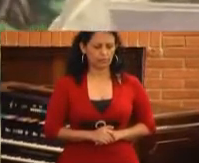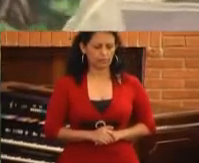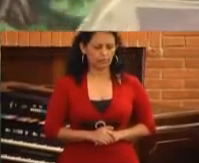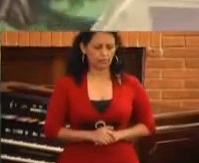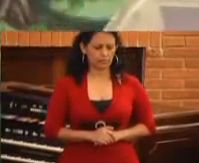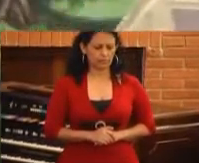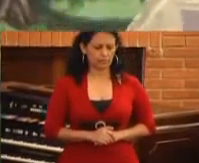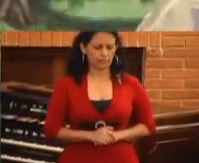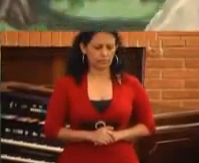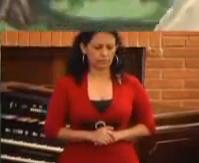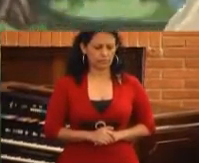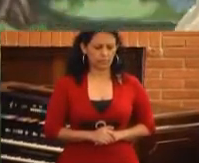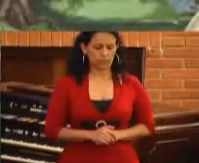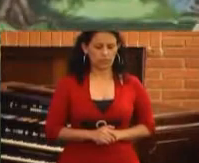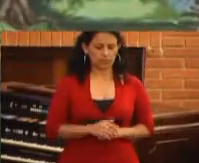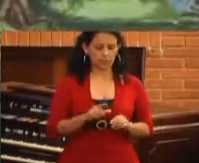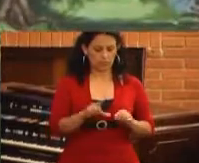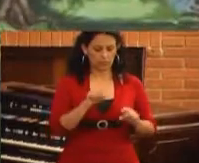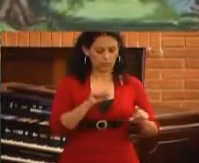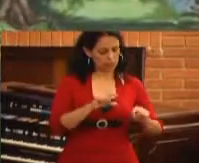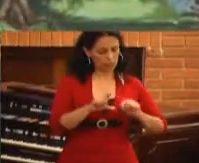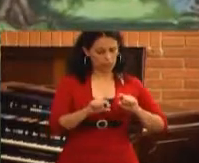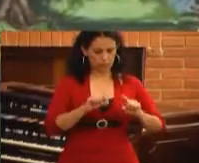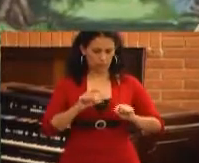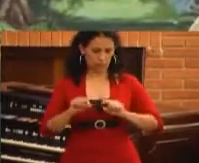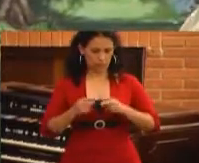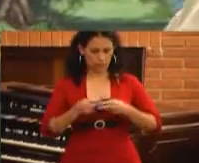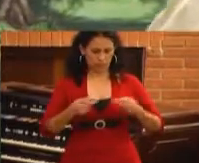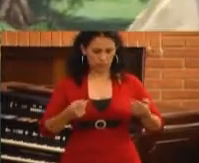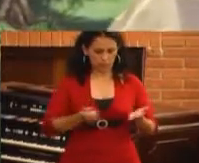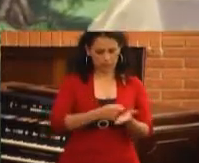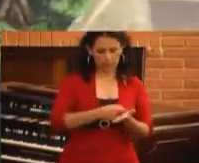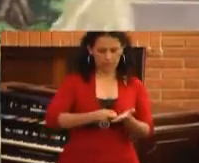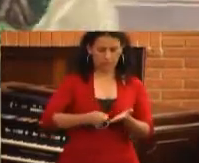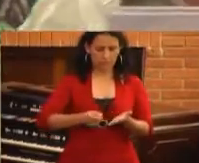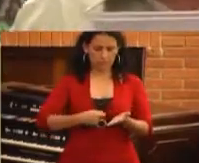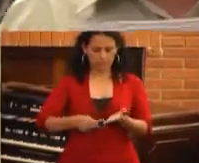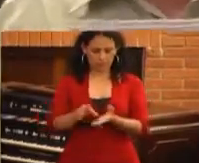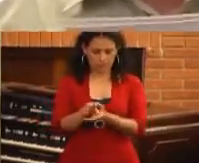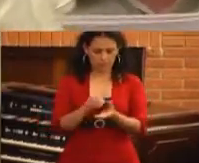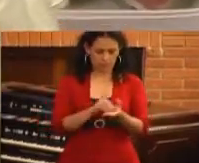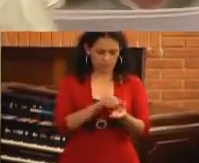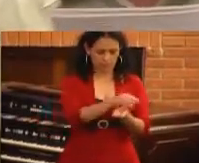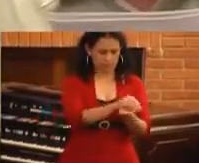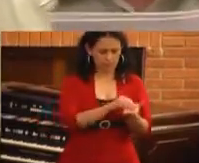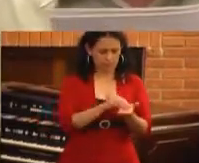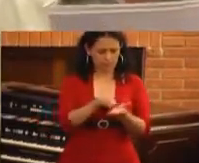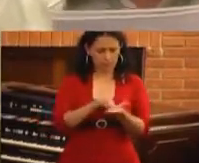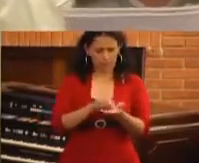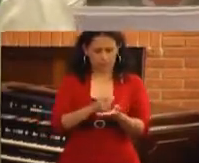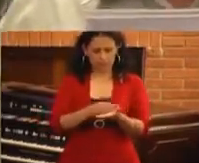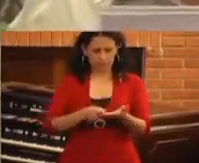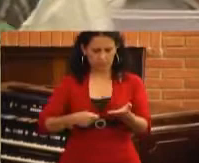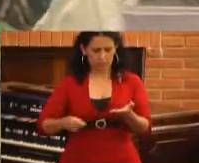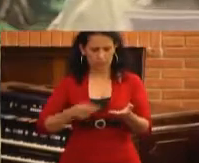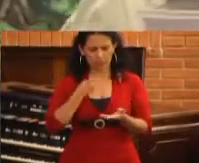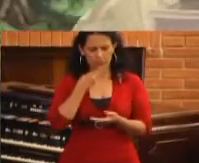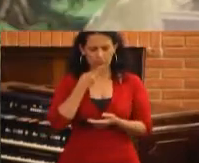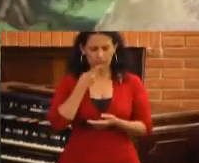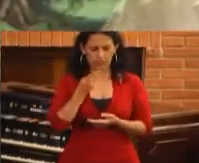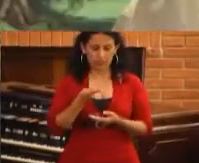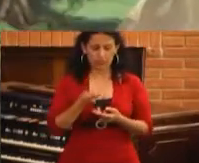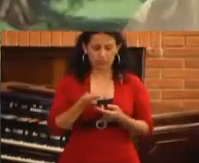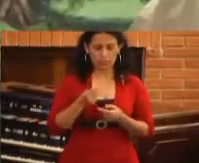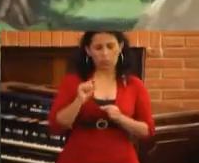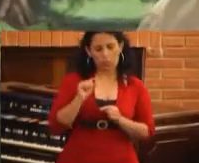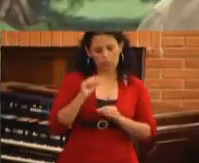de alguns trechos essenciais do cristianismo verdadeiro e original, o de que forma alguma representa